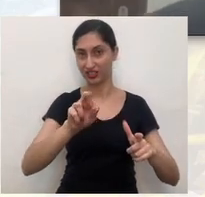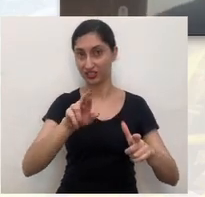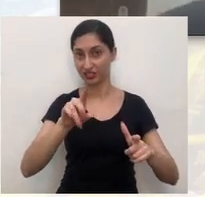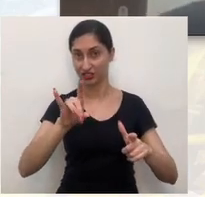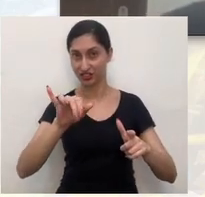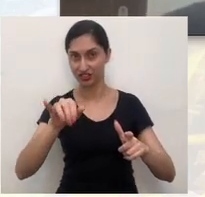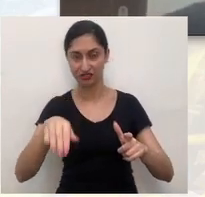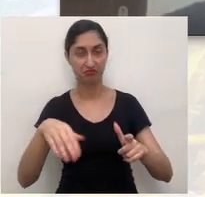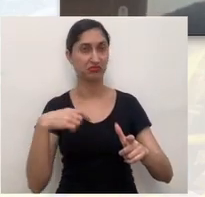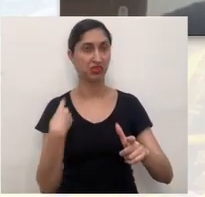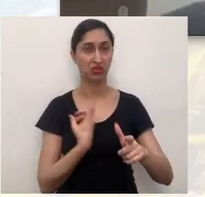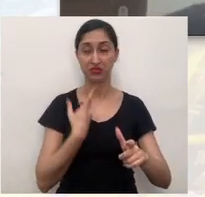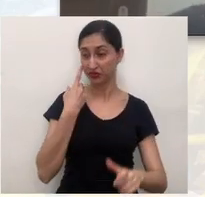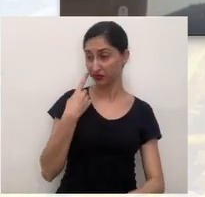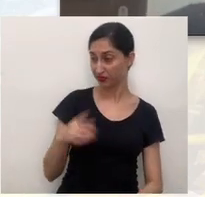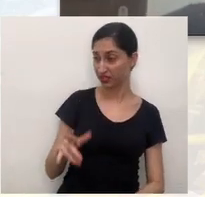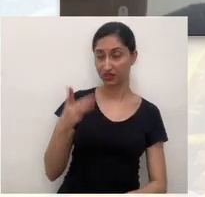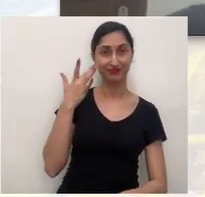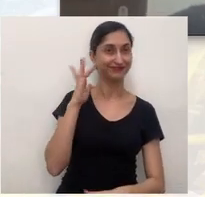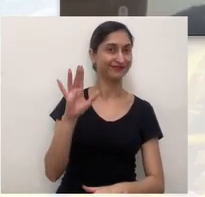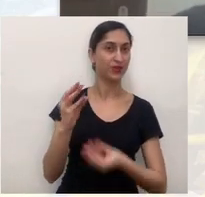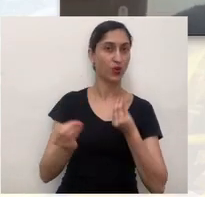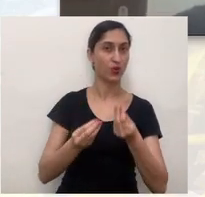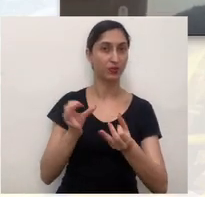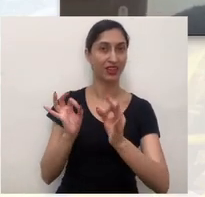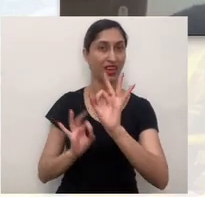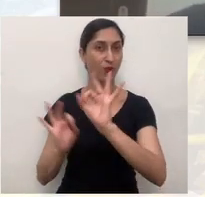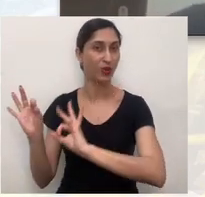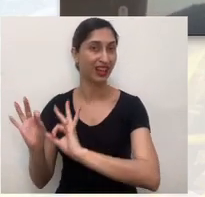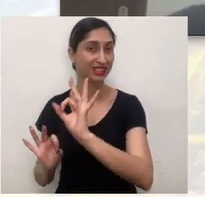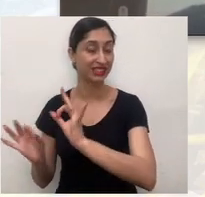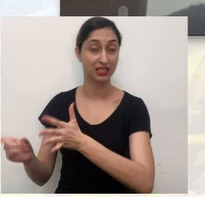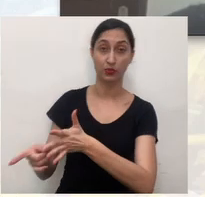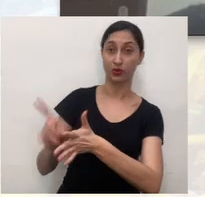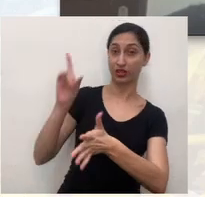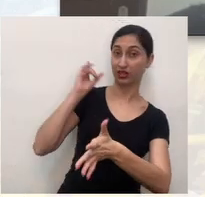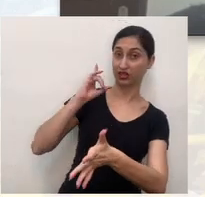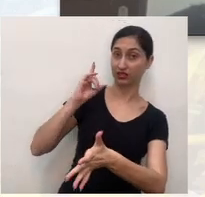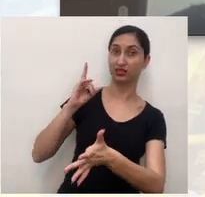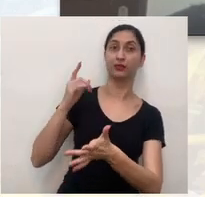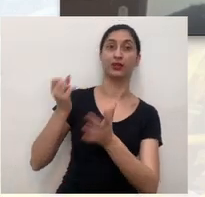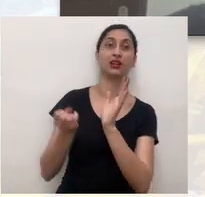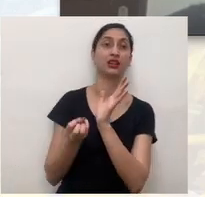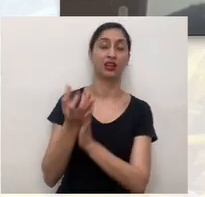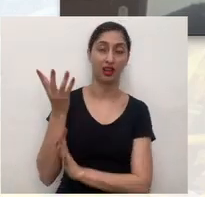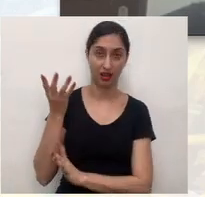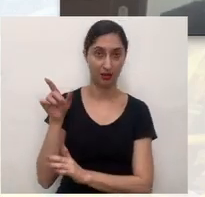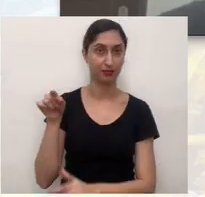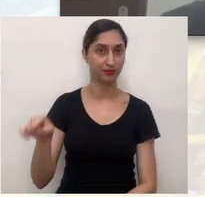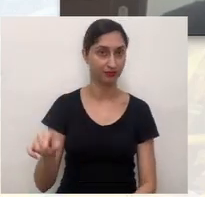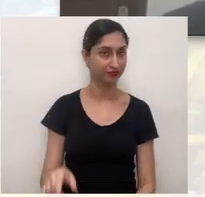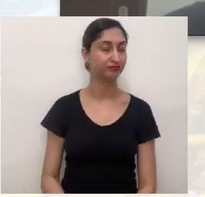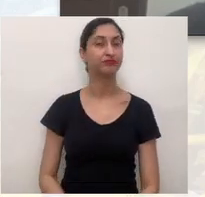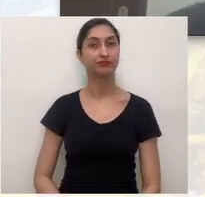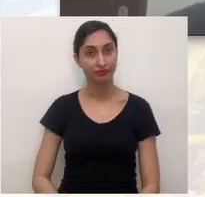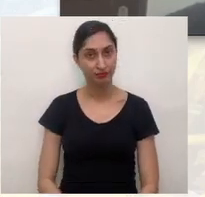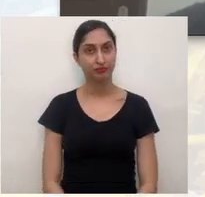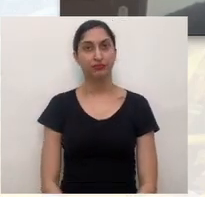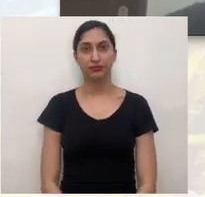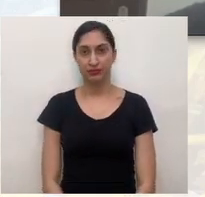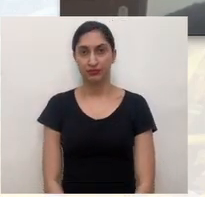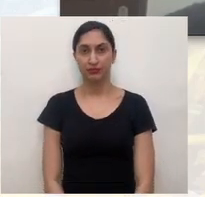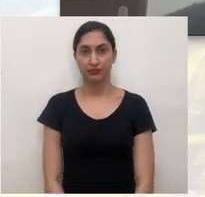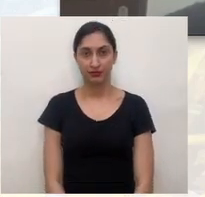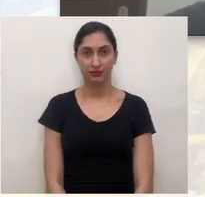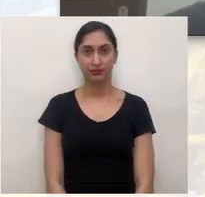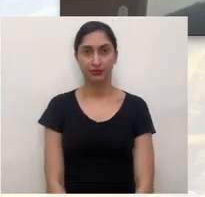nível de trabalho, de planejamento que envolve, né, uma elaboração nesse nível assim dos trabalhos